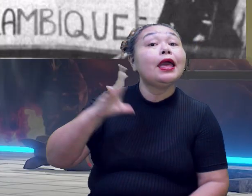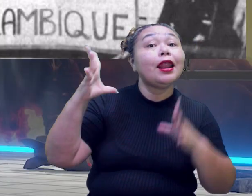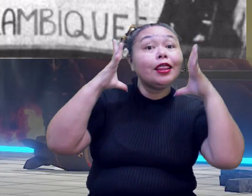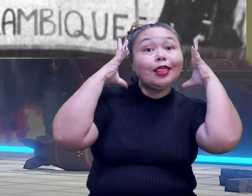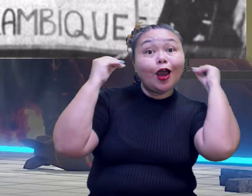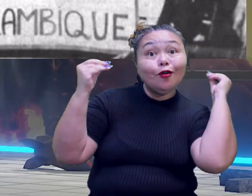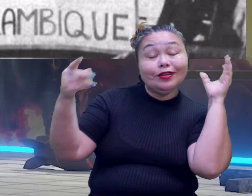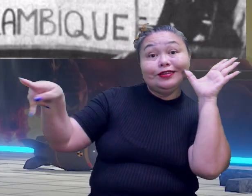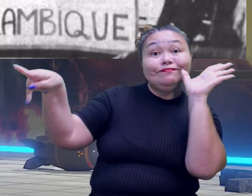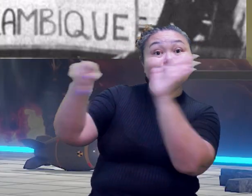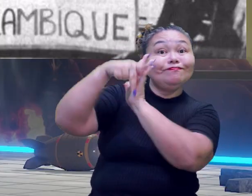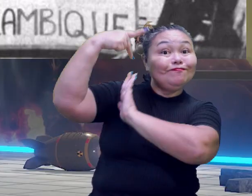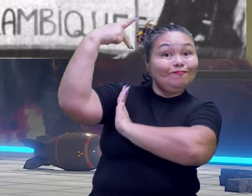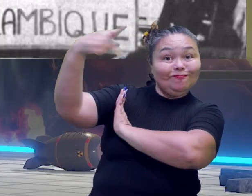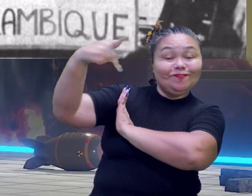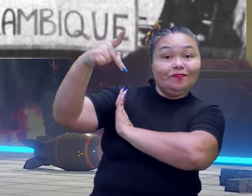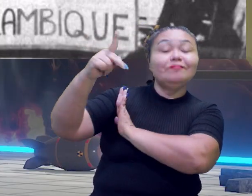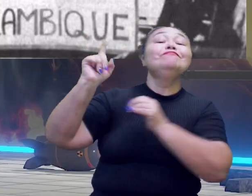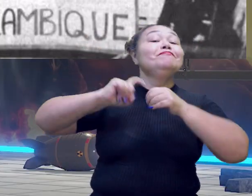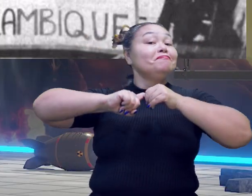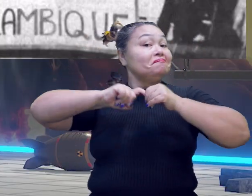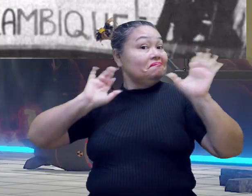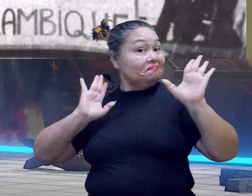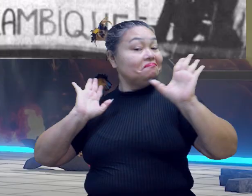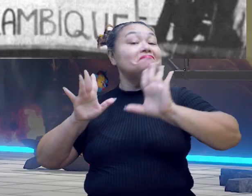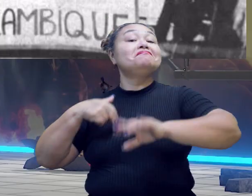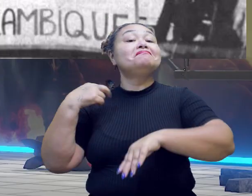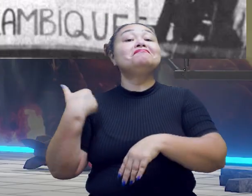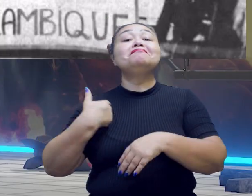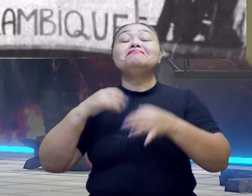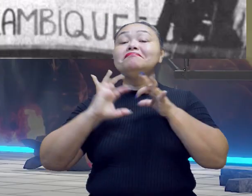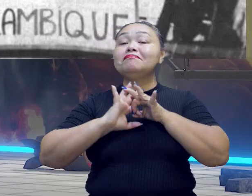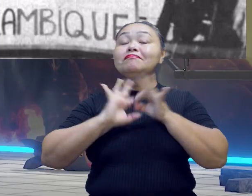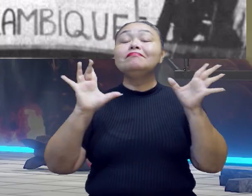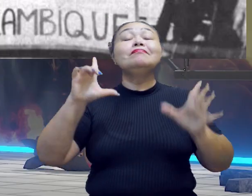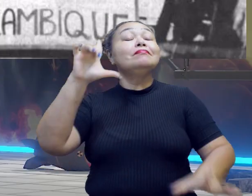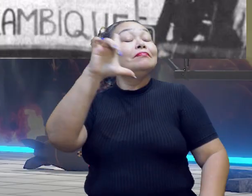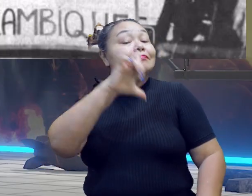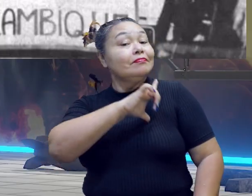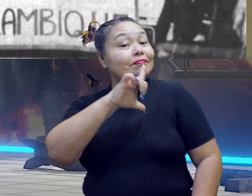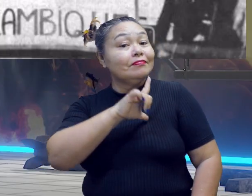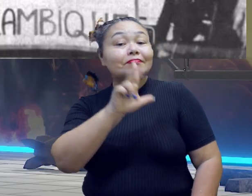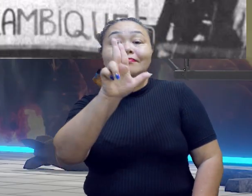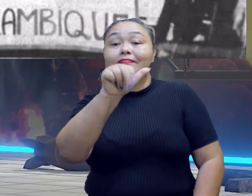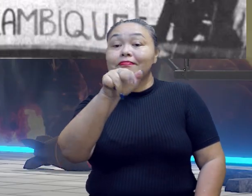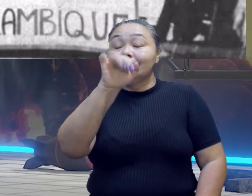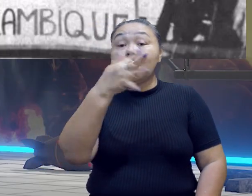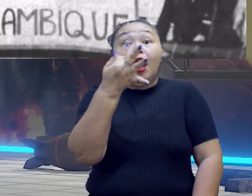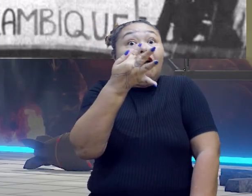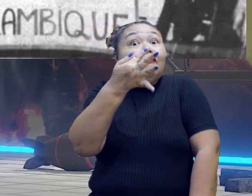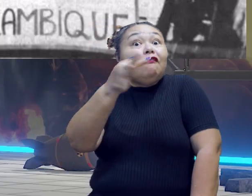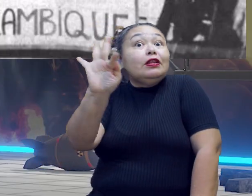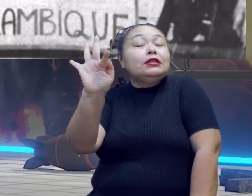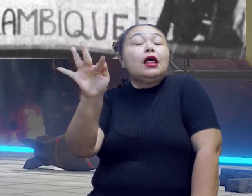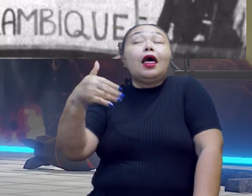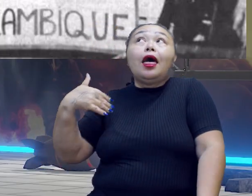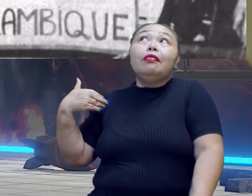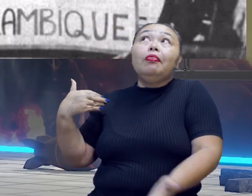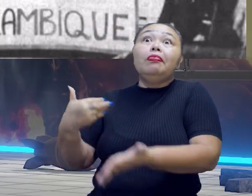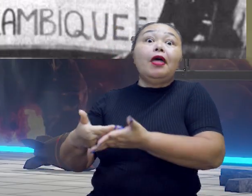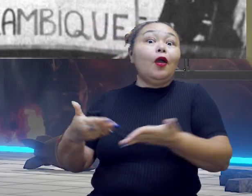Holanda e se tornou independente. E existe a Guiana Francesa, que até hoje